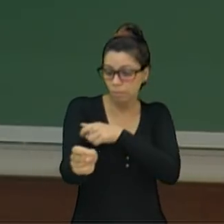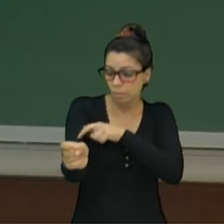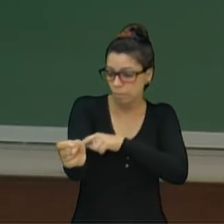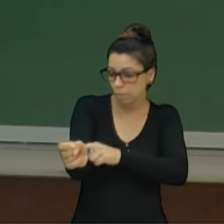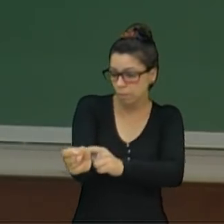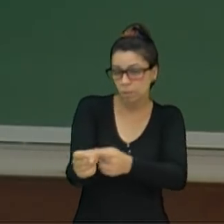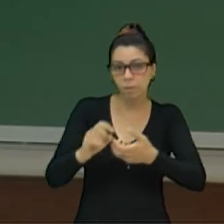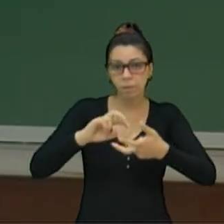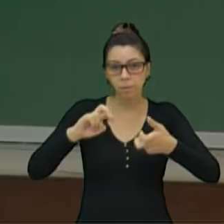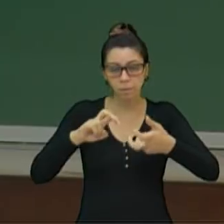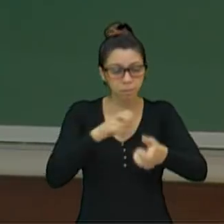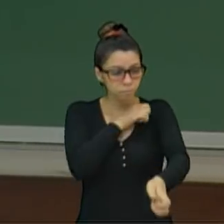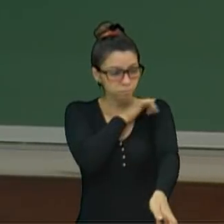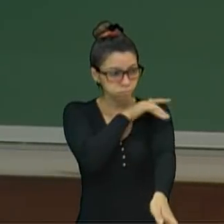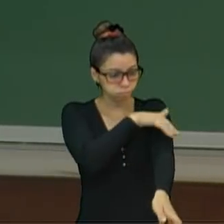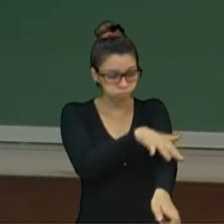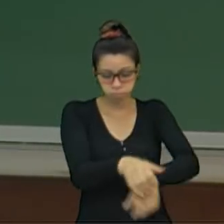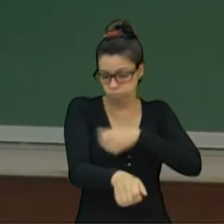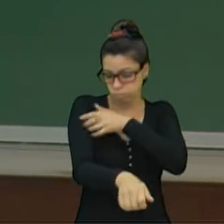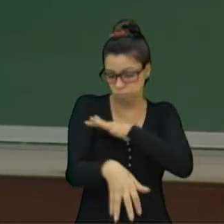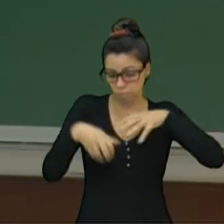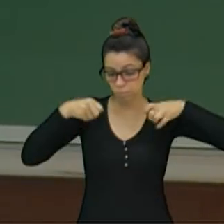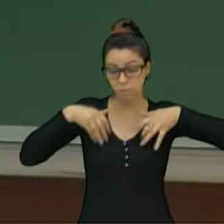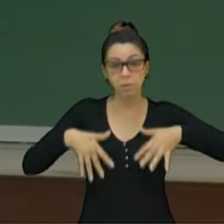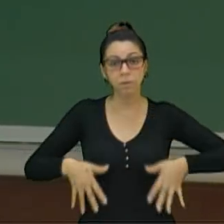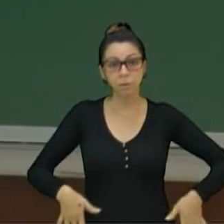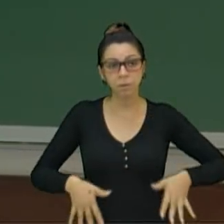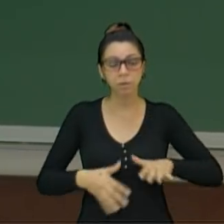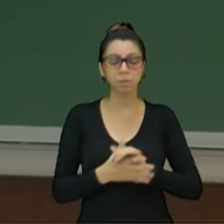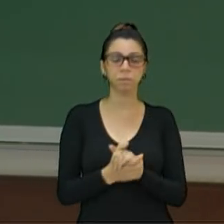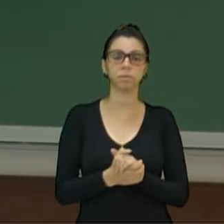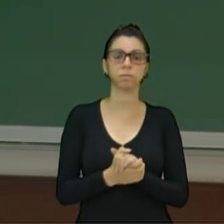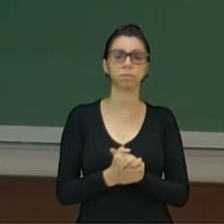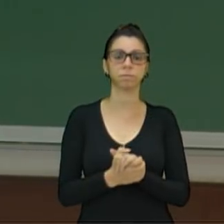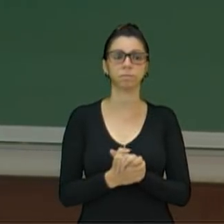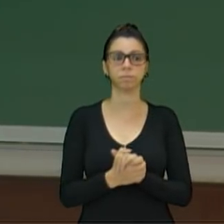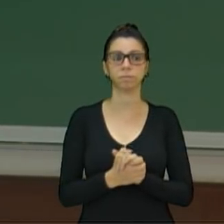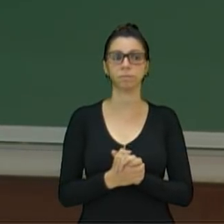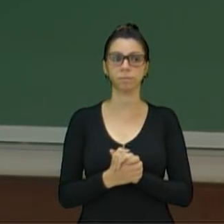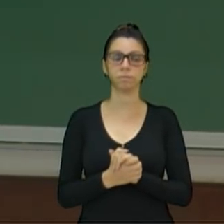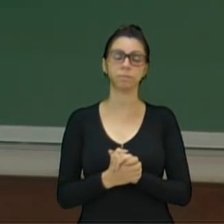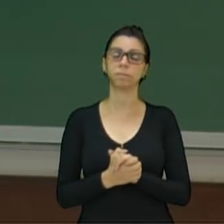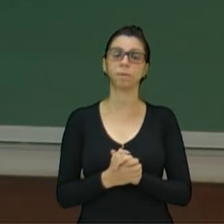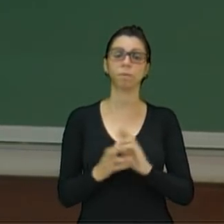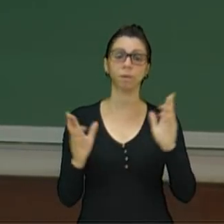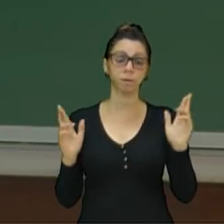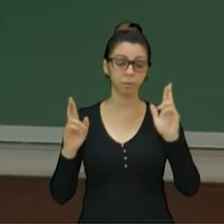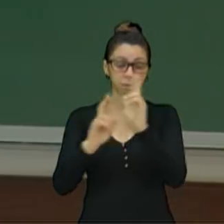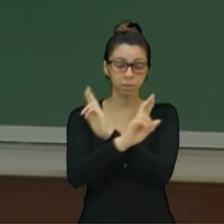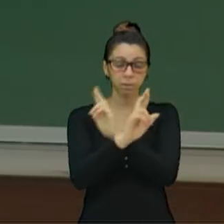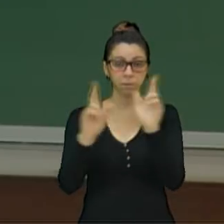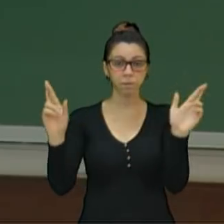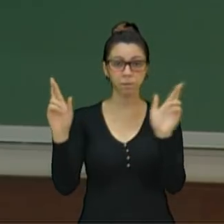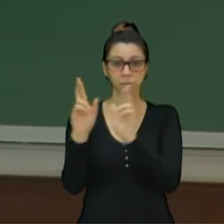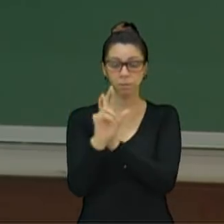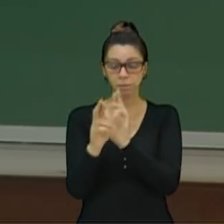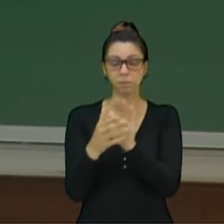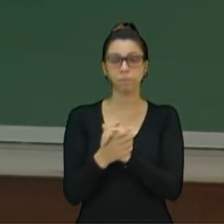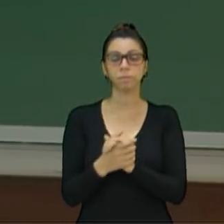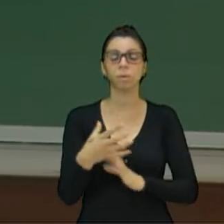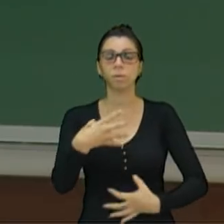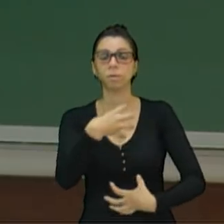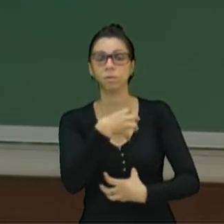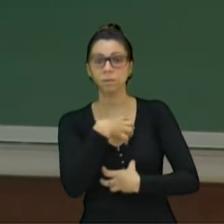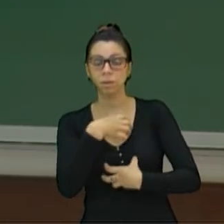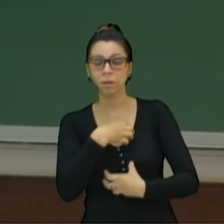que se ramificam para o corpo, sistema nervoso periférico. Relacione, então, o sentido ao órgão responsável